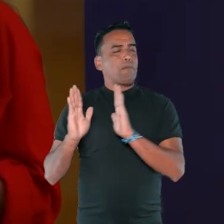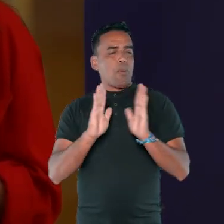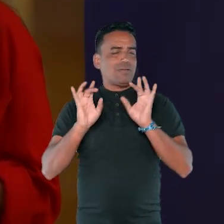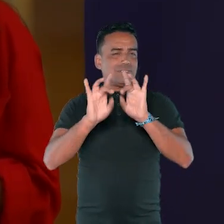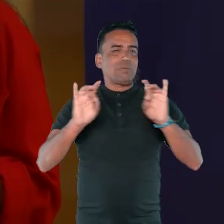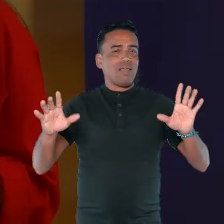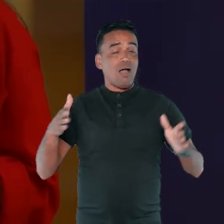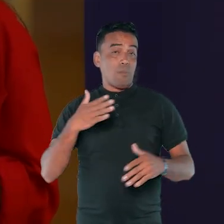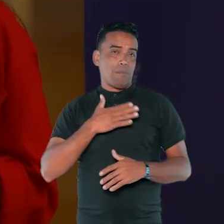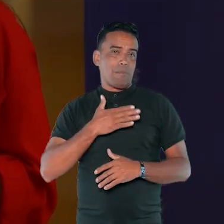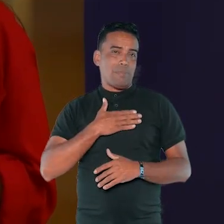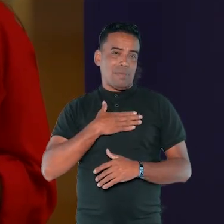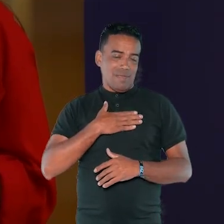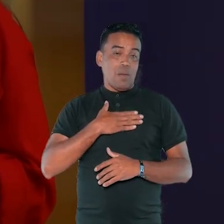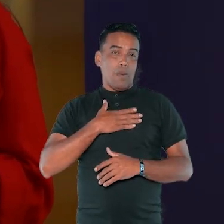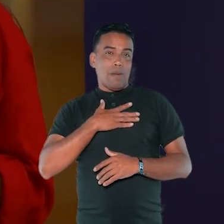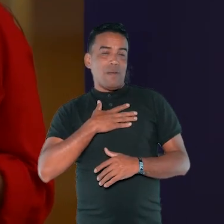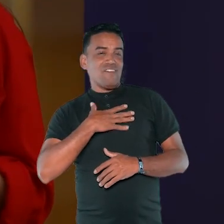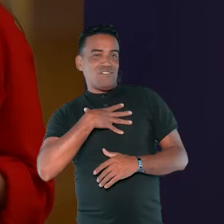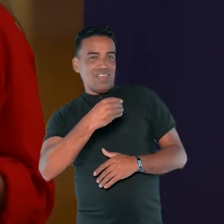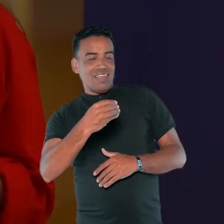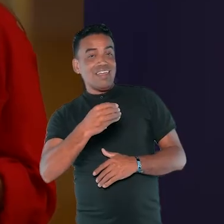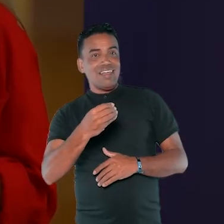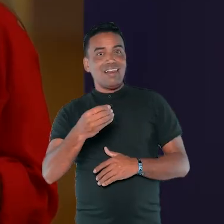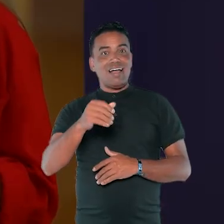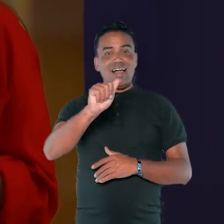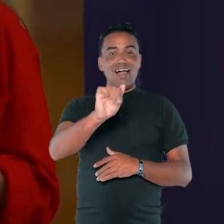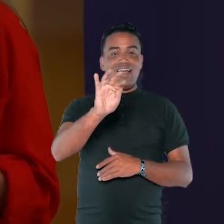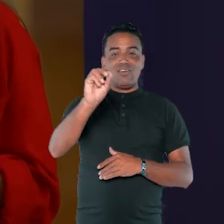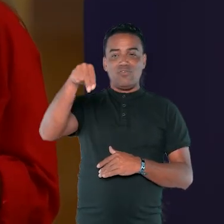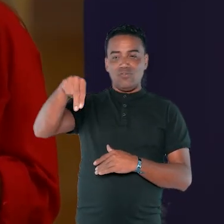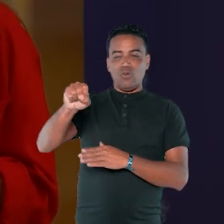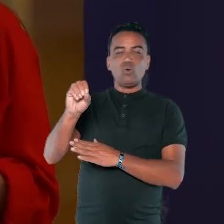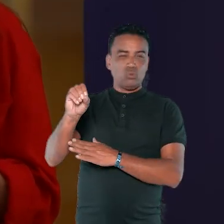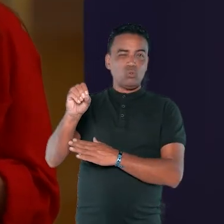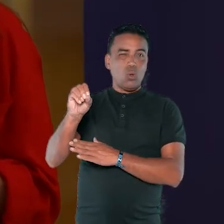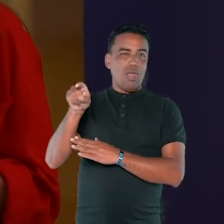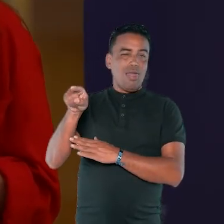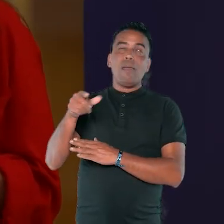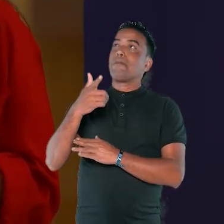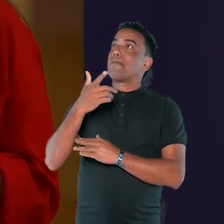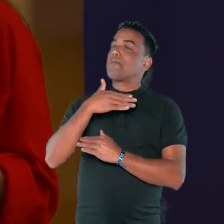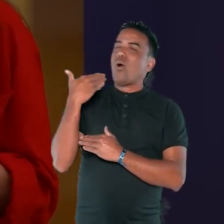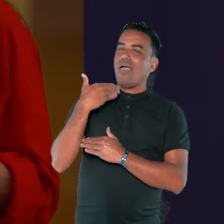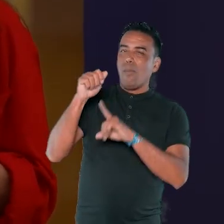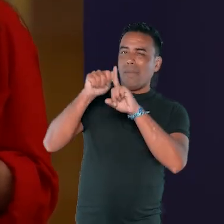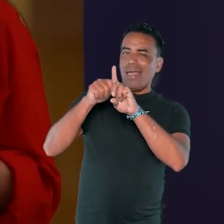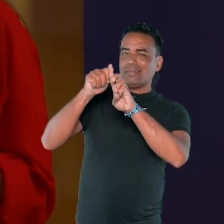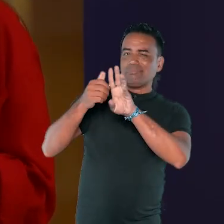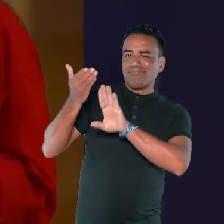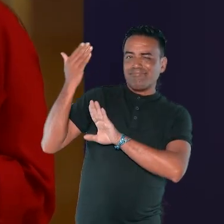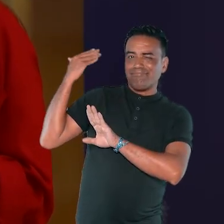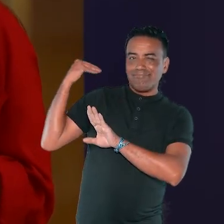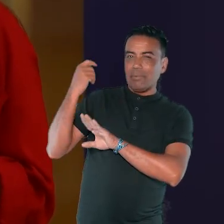como filha, estar aqui. O Afonso faleceu recentemente, há poucos meses, então